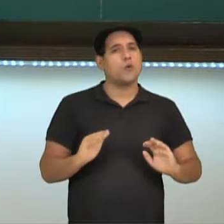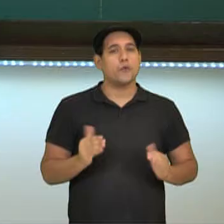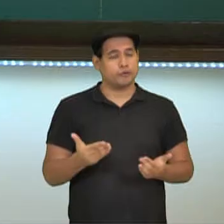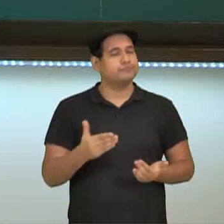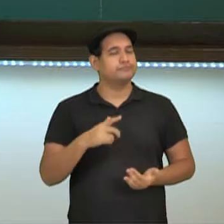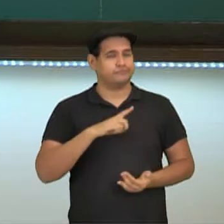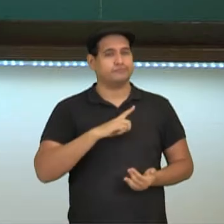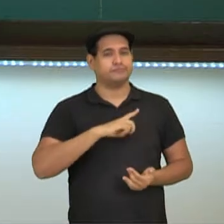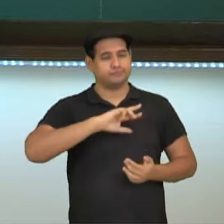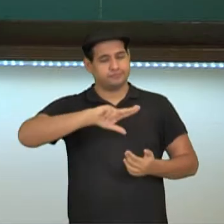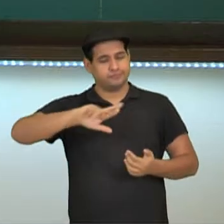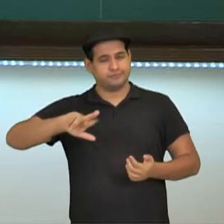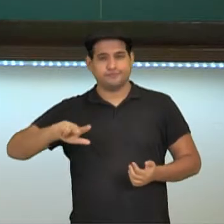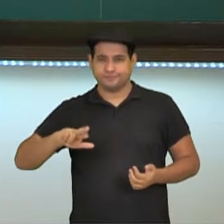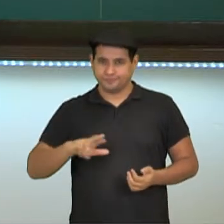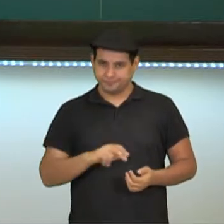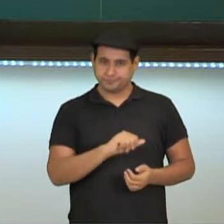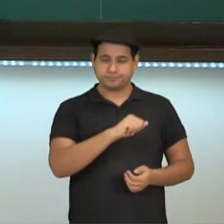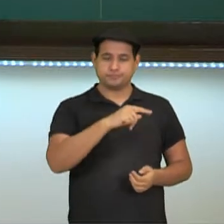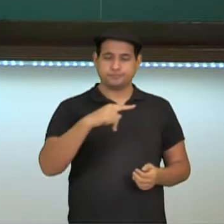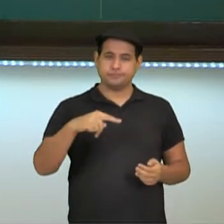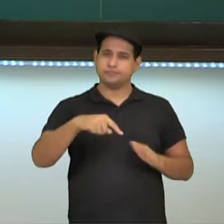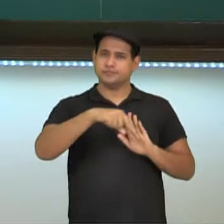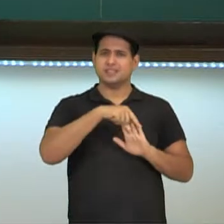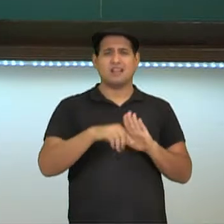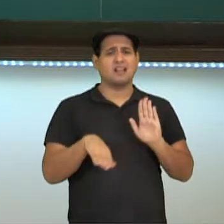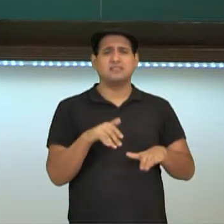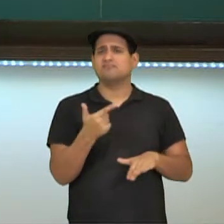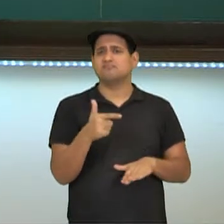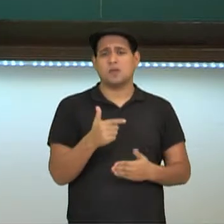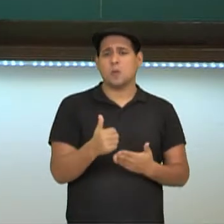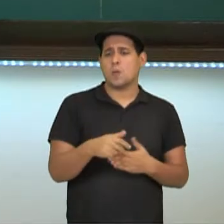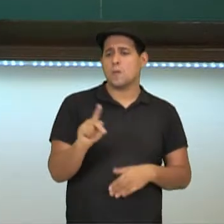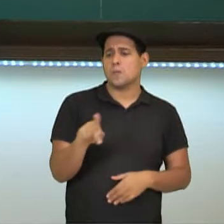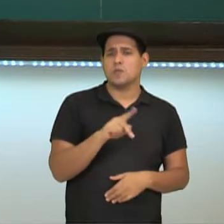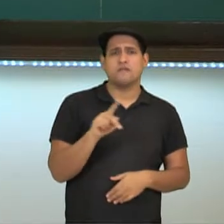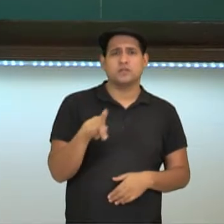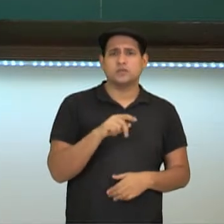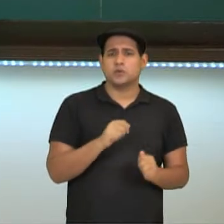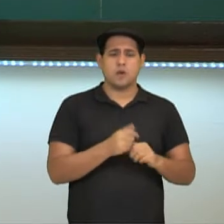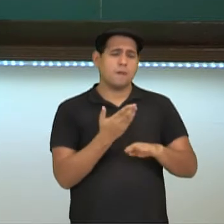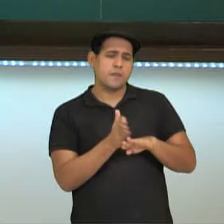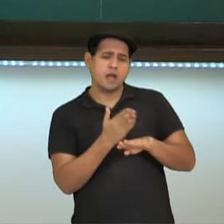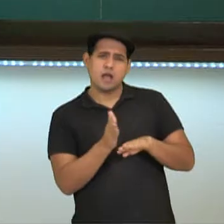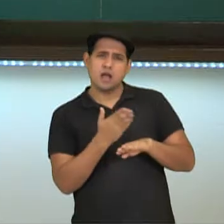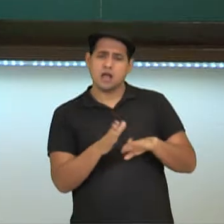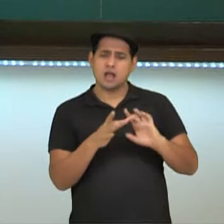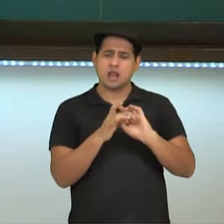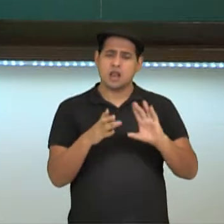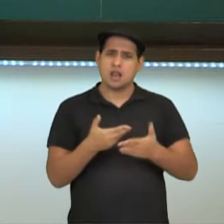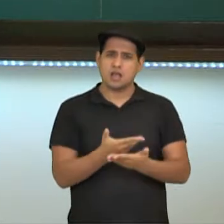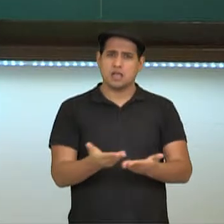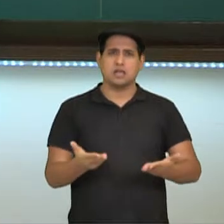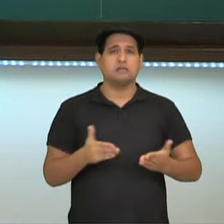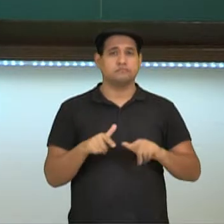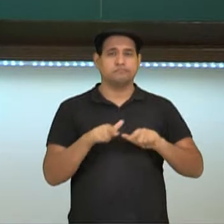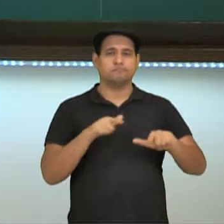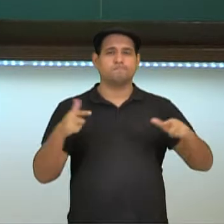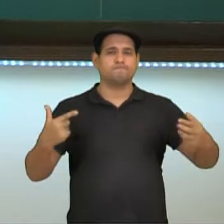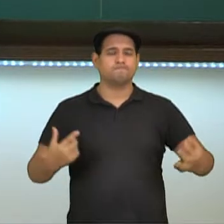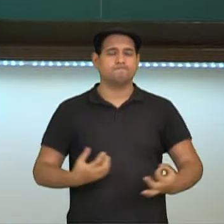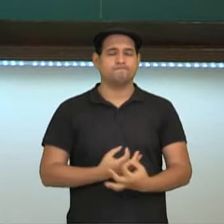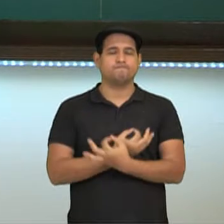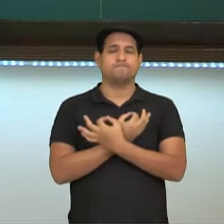nós já temos esses aplicativos. Então, às vezes você não tem um professor ali, um praticante disponível para trabalhar essa